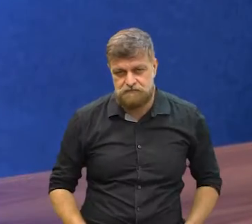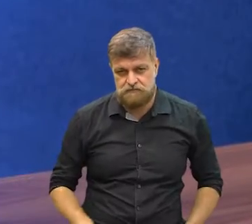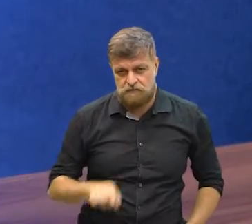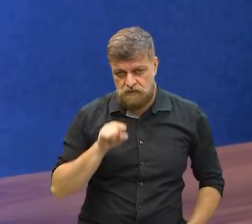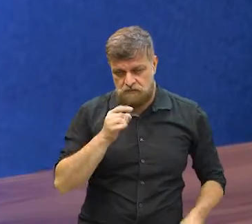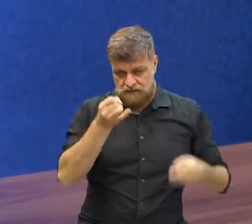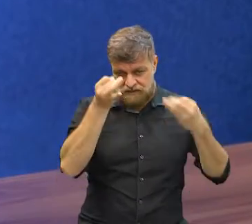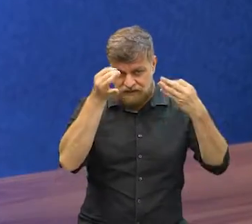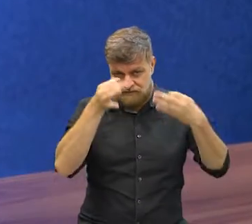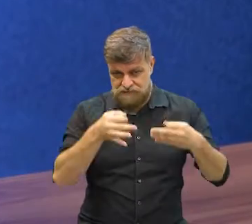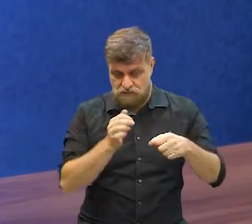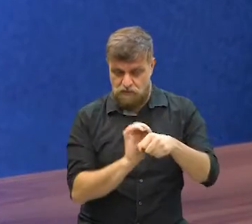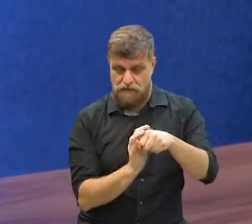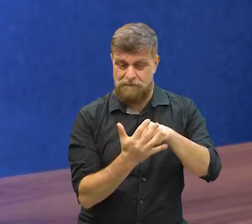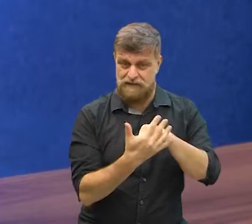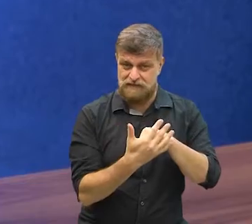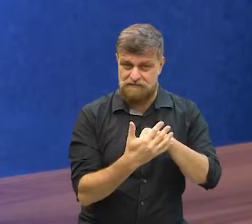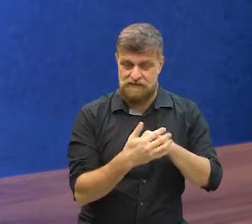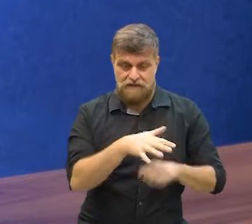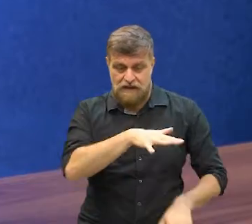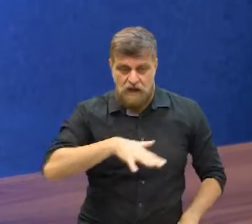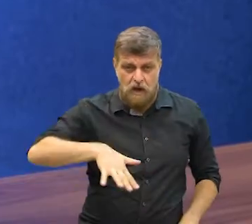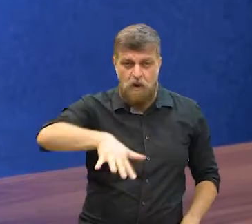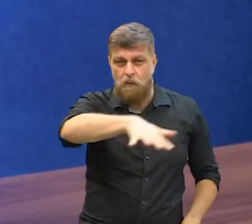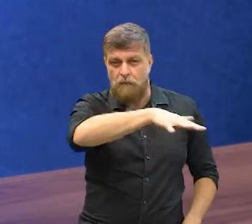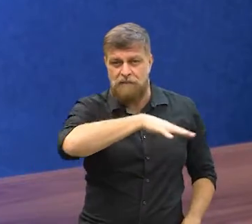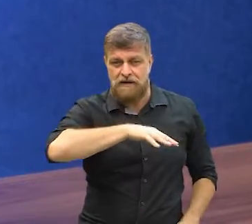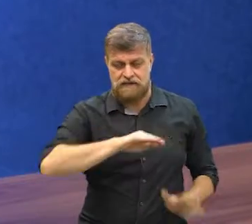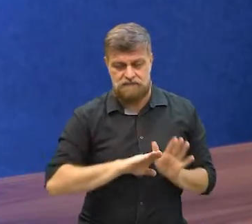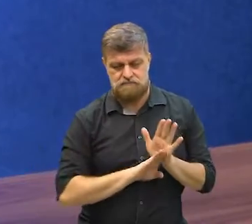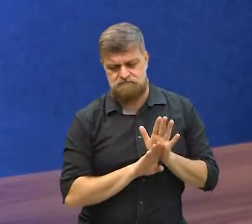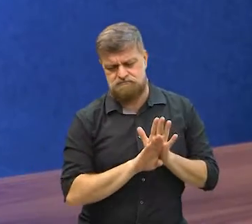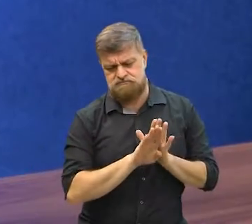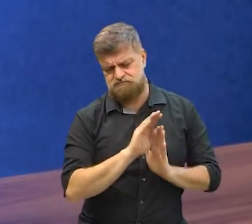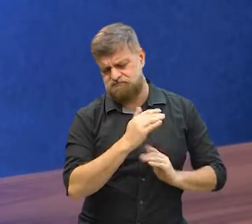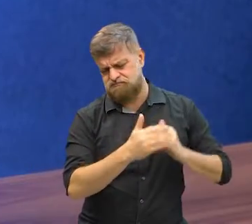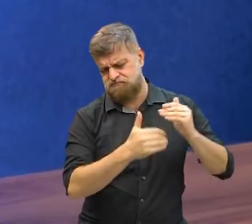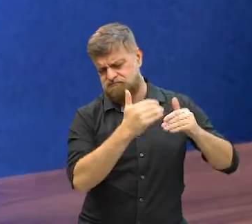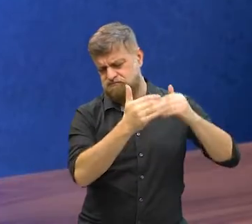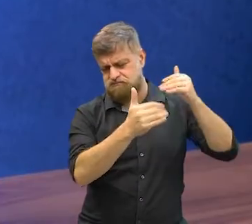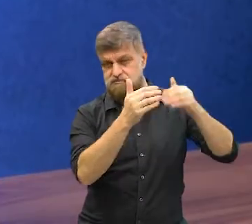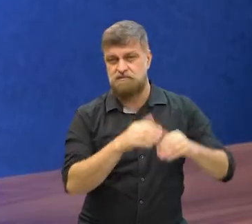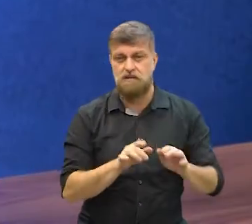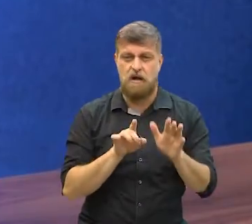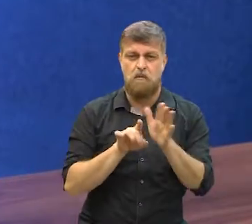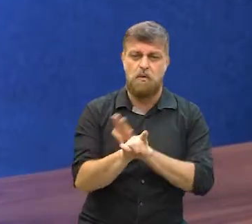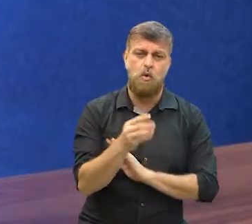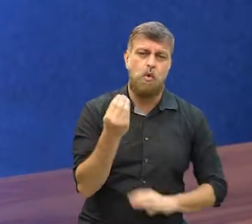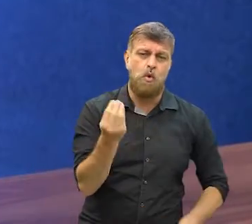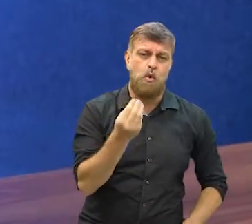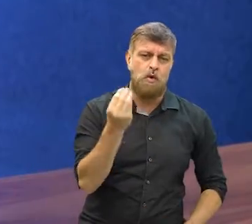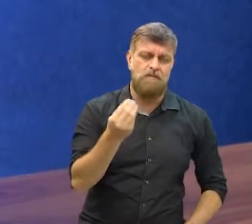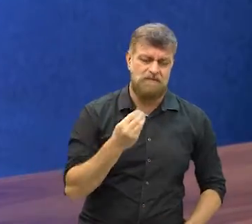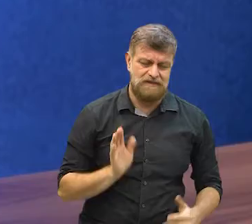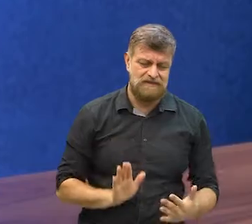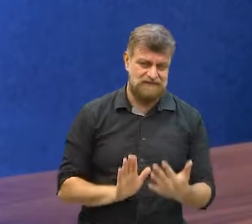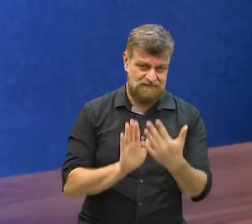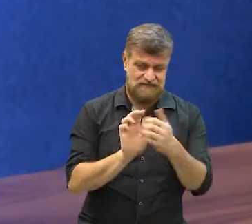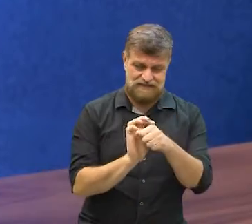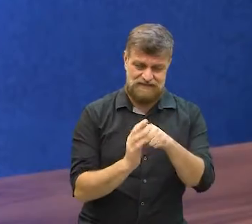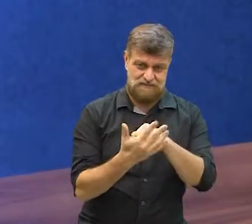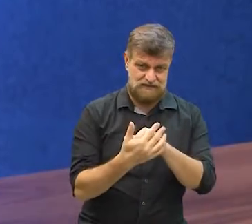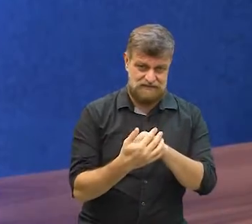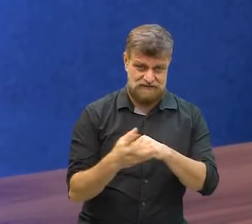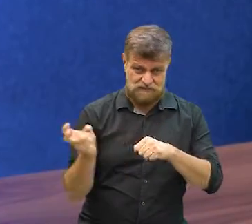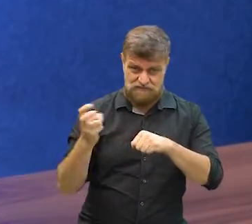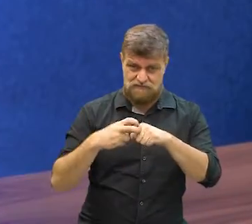fala de um mercado em expansão, como foi, viver o momento mais tenso da pandemia? A gente sabe que o